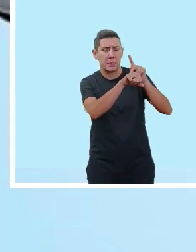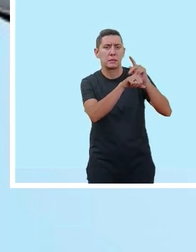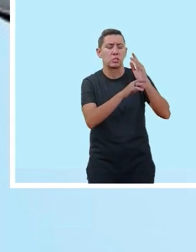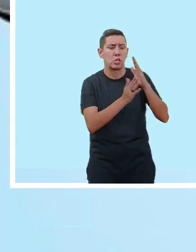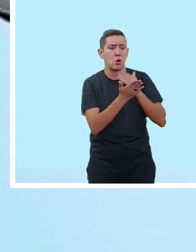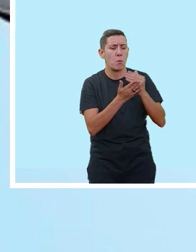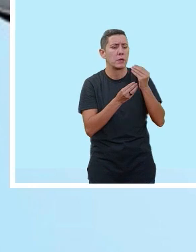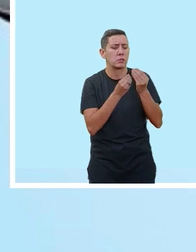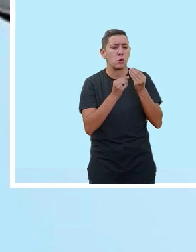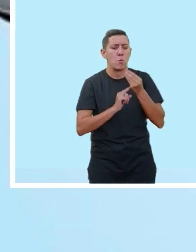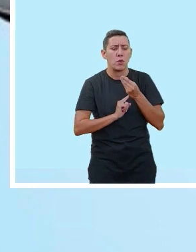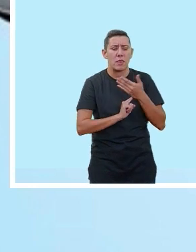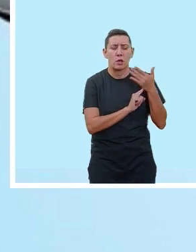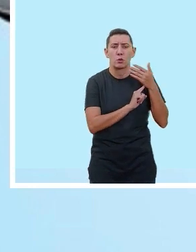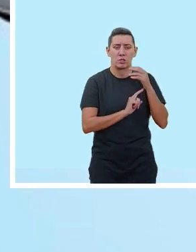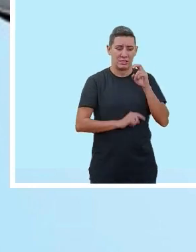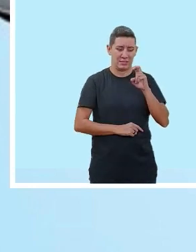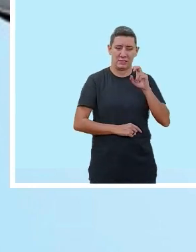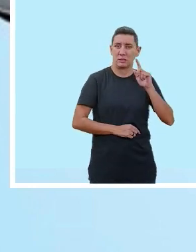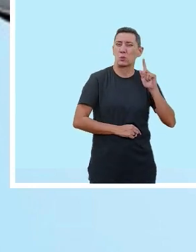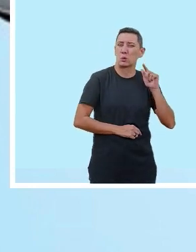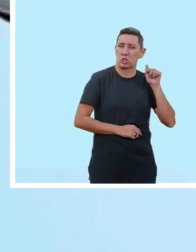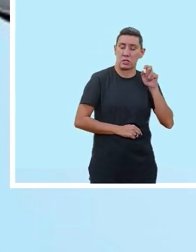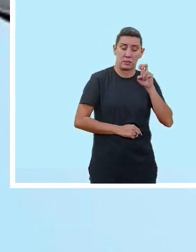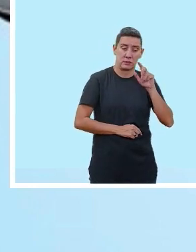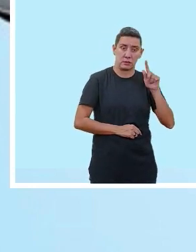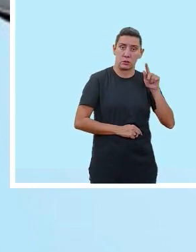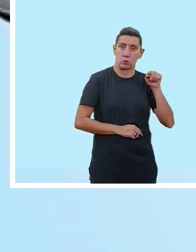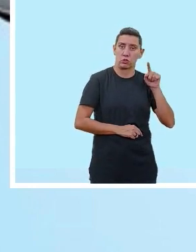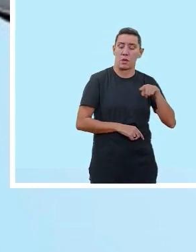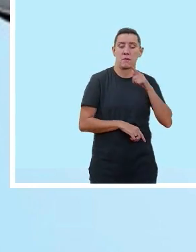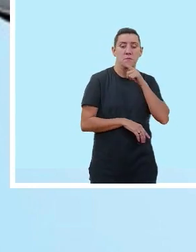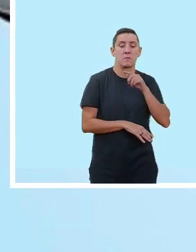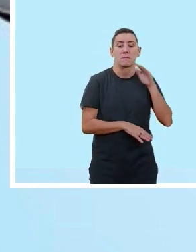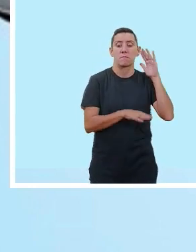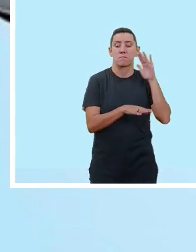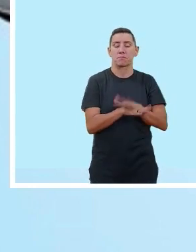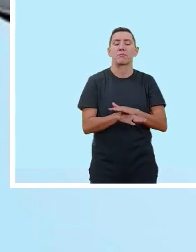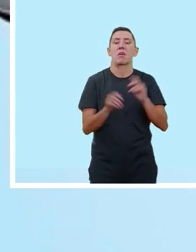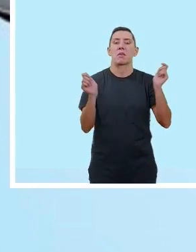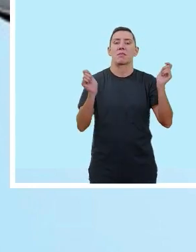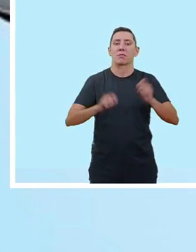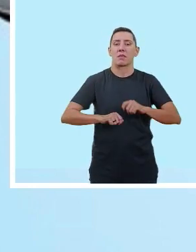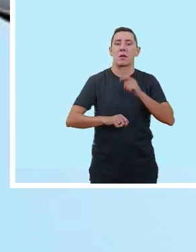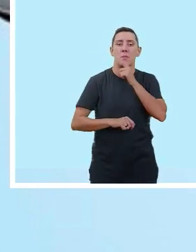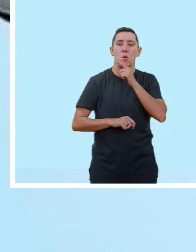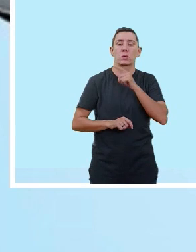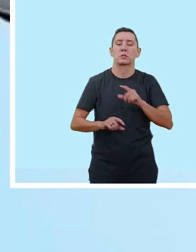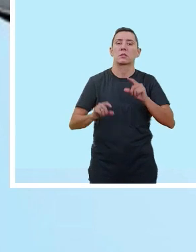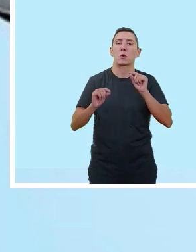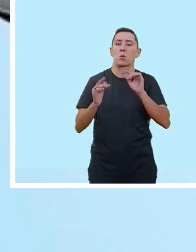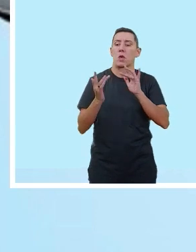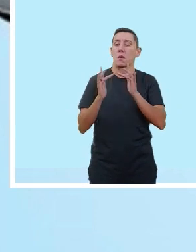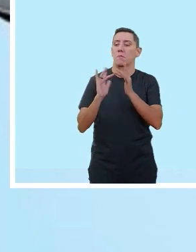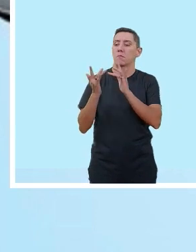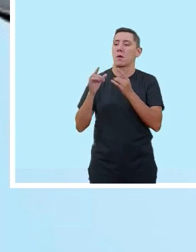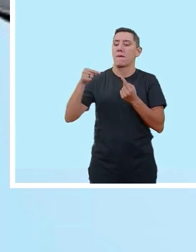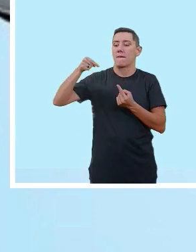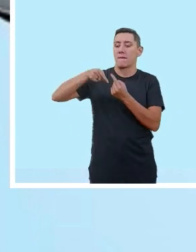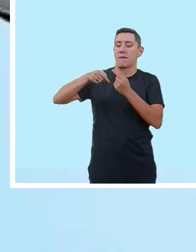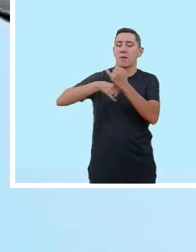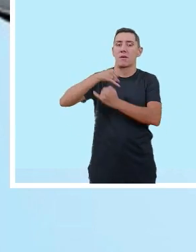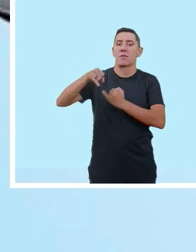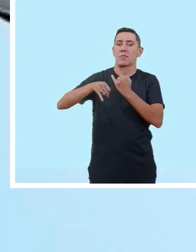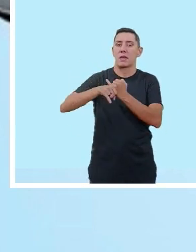e o 5G torna possível, ele melhora muito a questão da conectividade, né? Então é